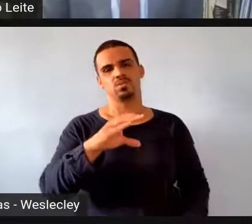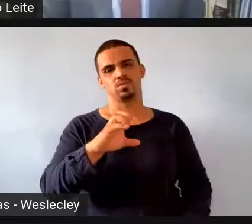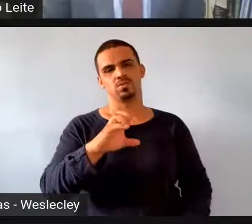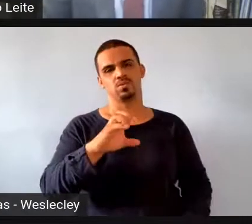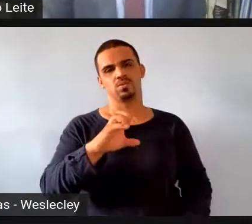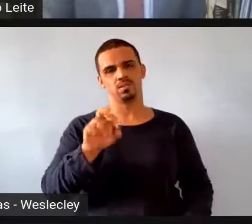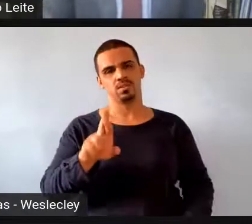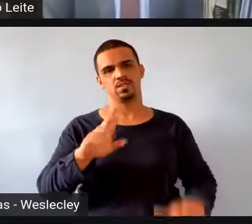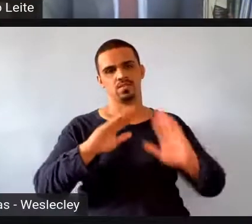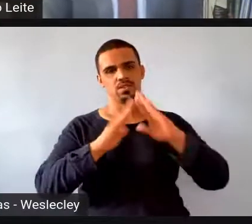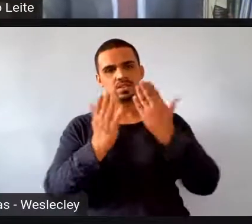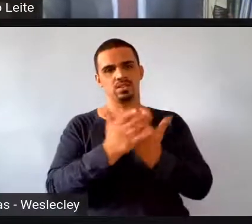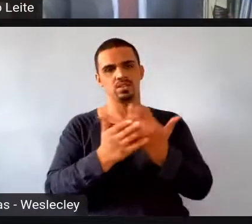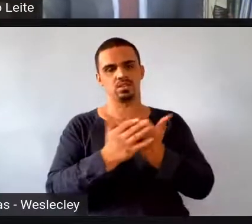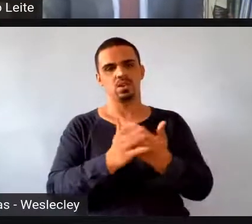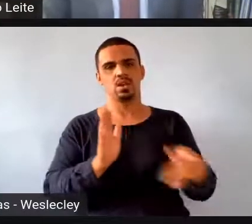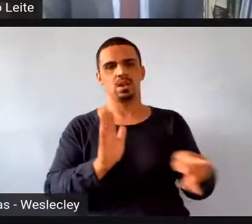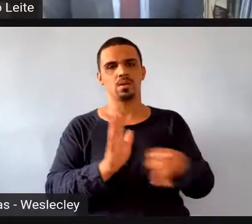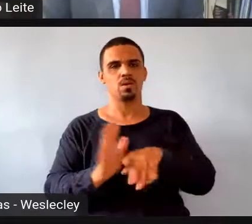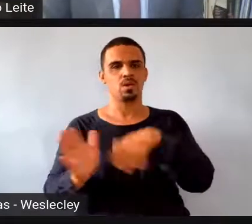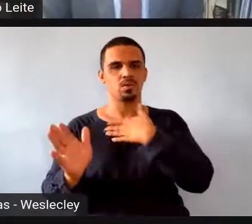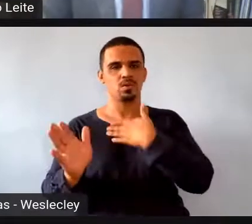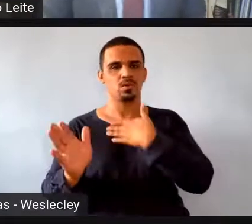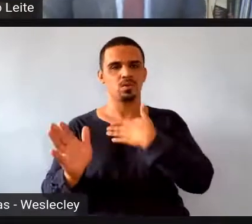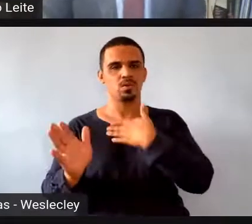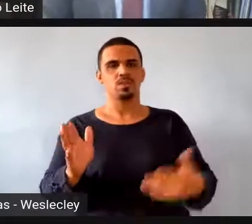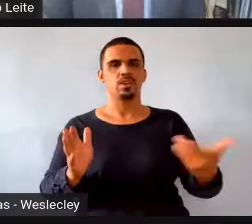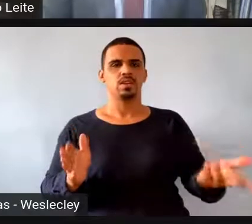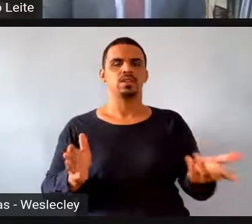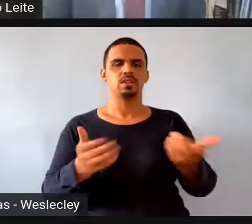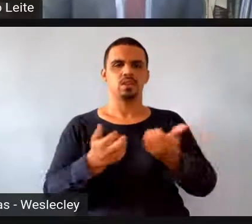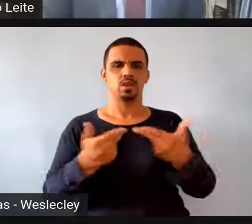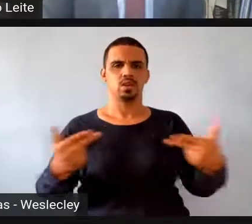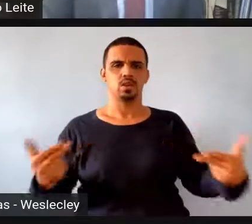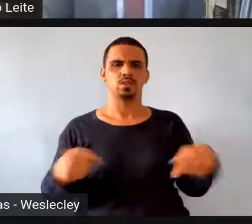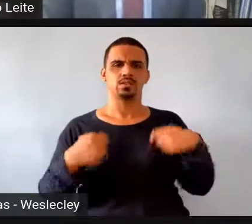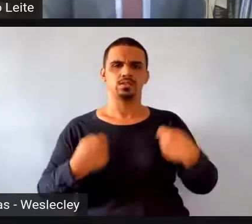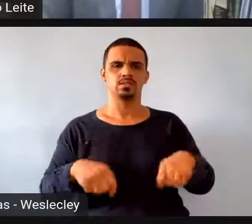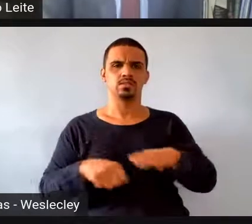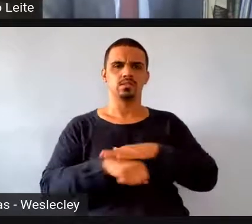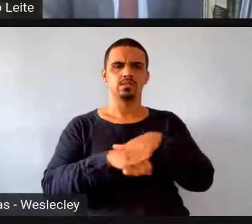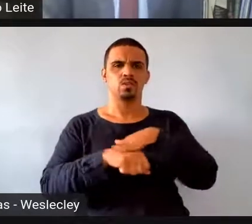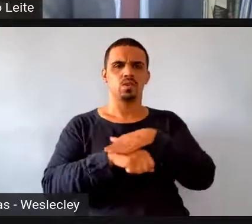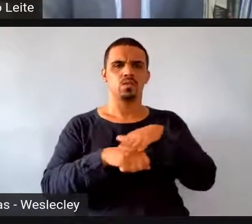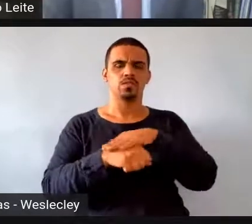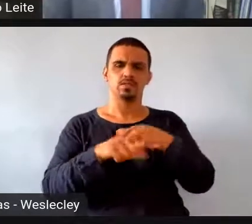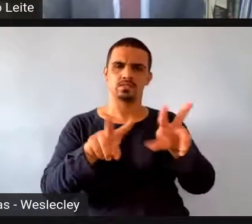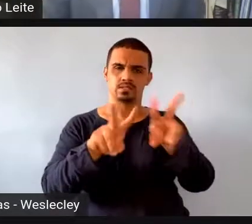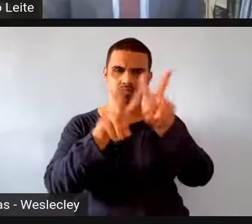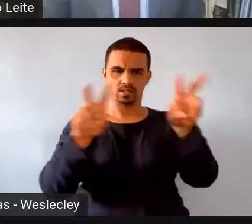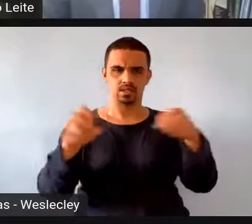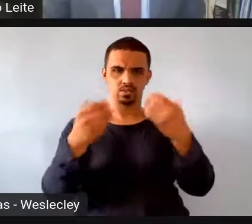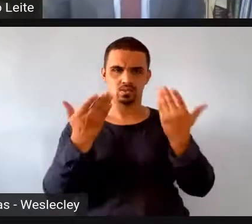e da consultoria legislativa. Tem muita coisa ainda para conversar no entorno disso, né?